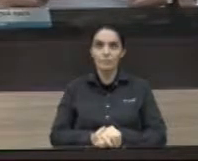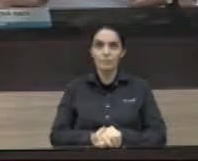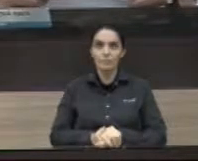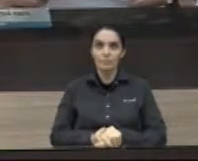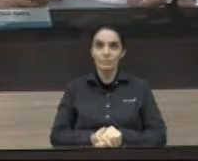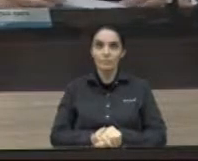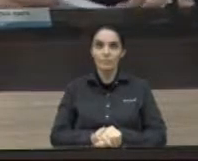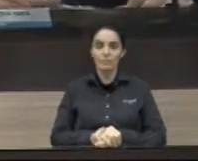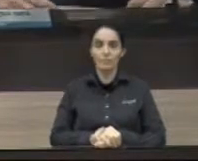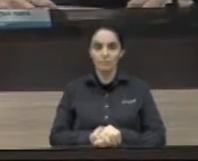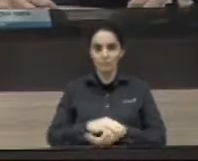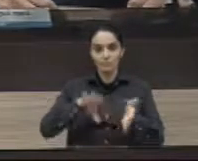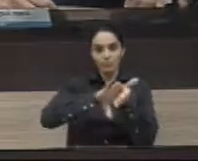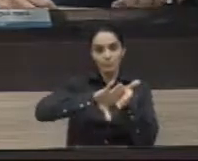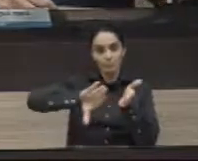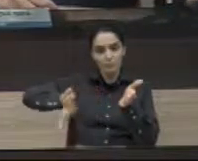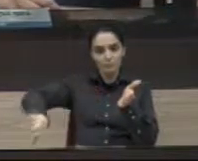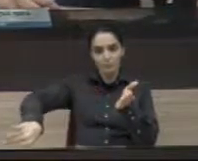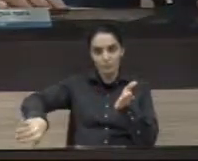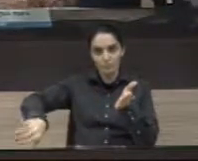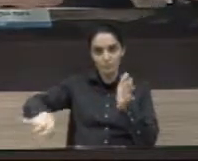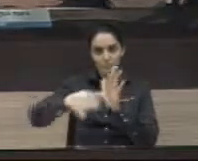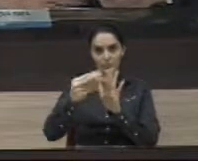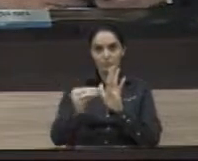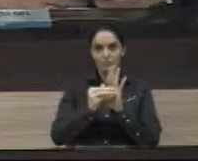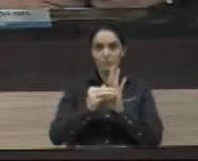Com exceção da emenda